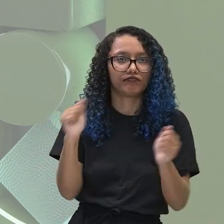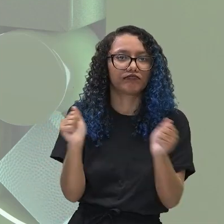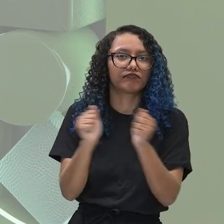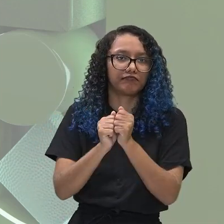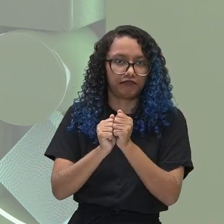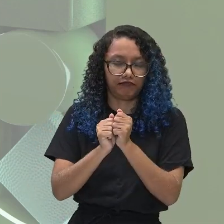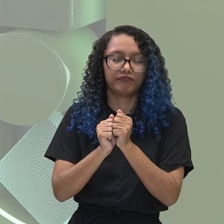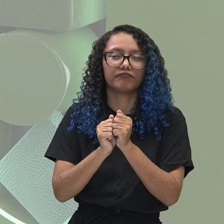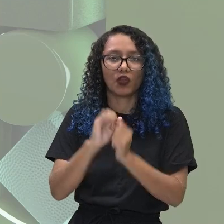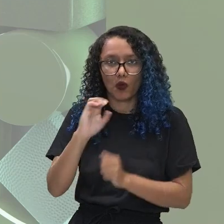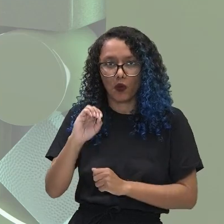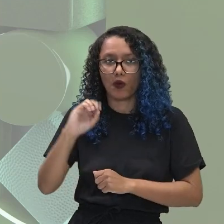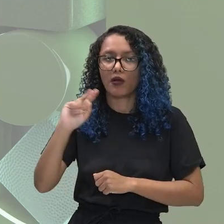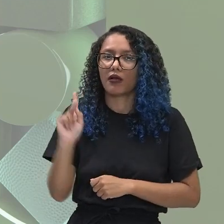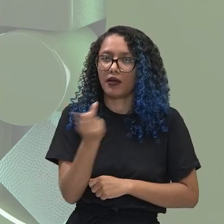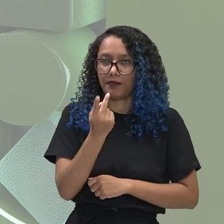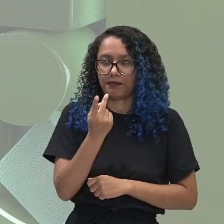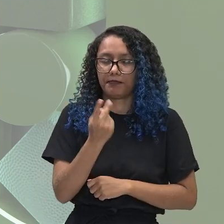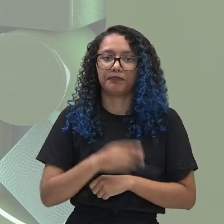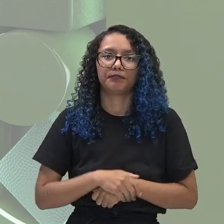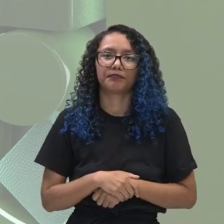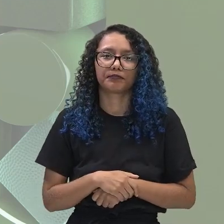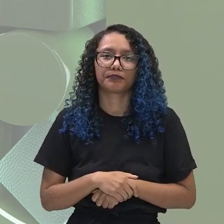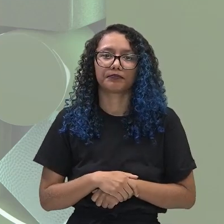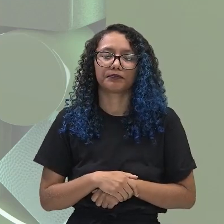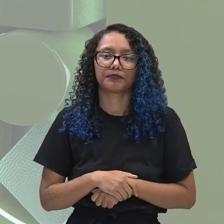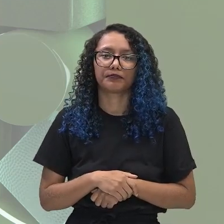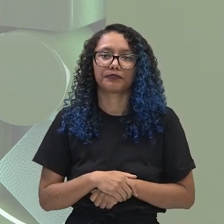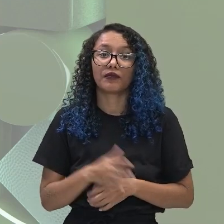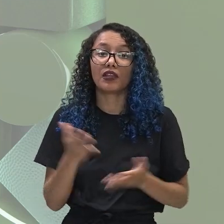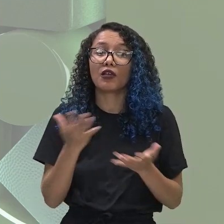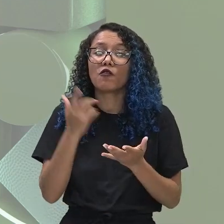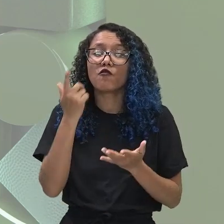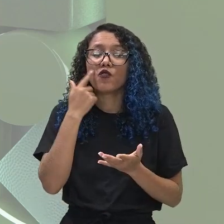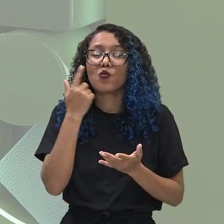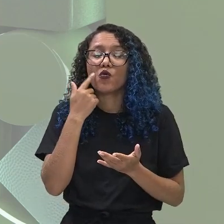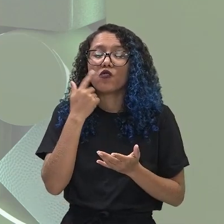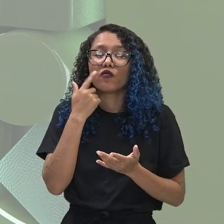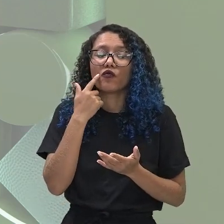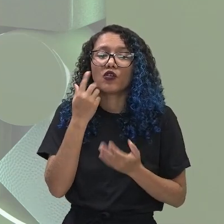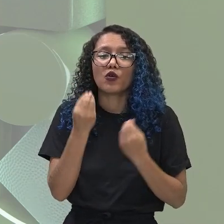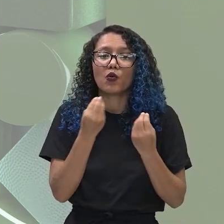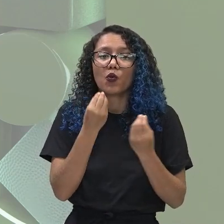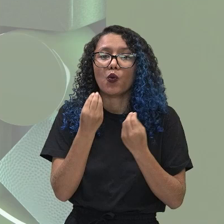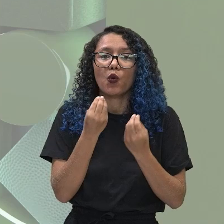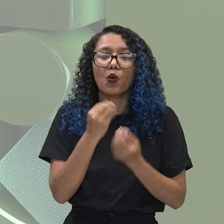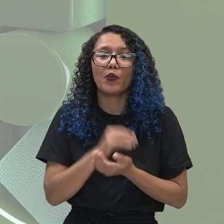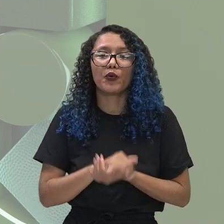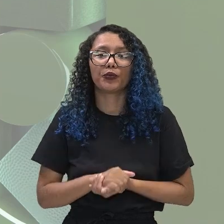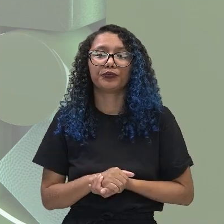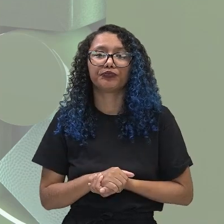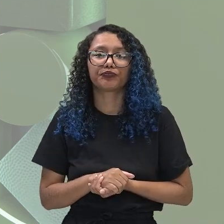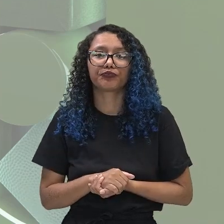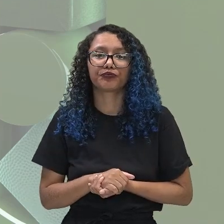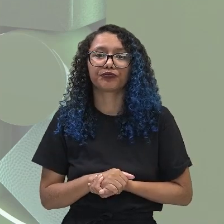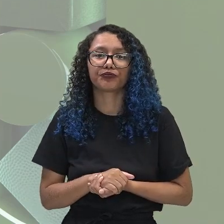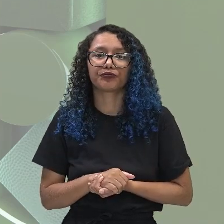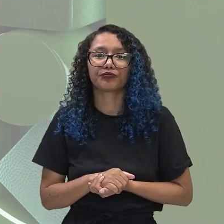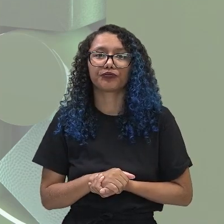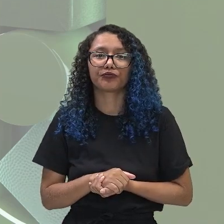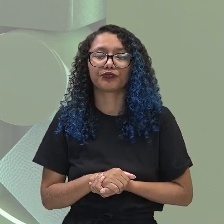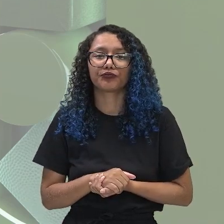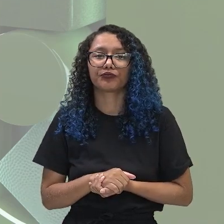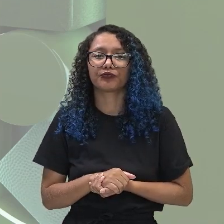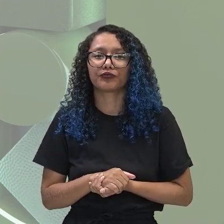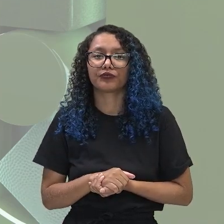certo? Então, vamos ver como as bases são classificadas conforme a